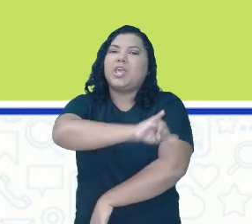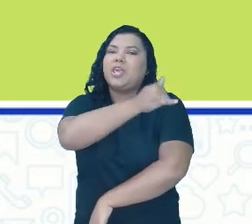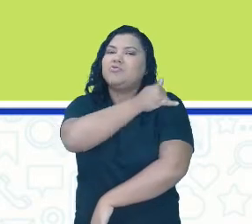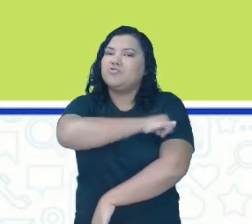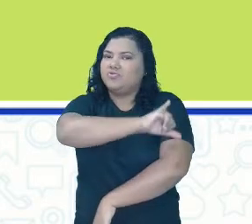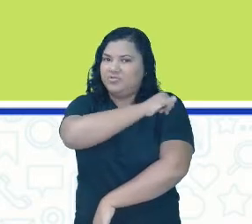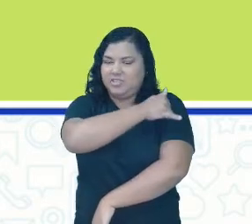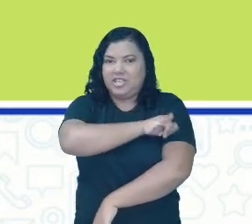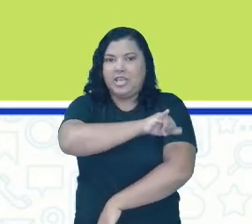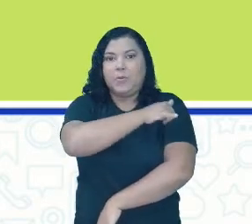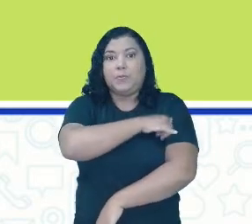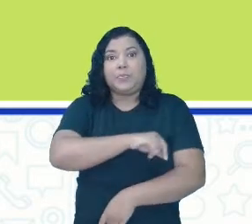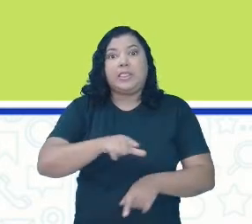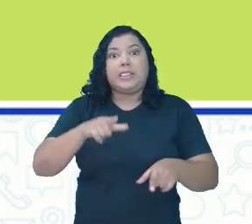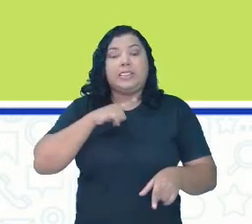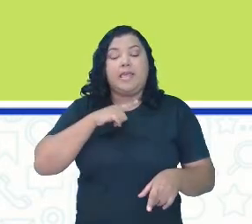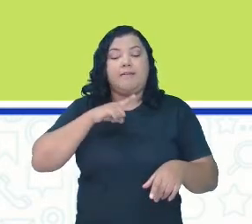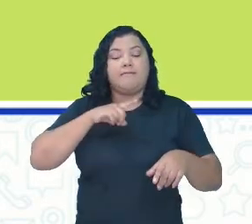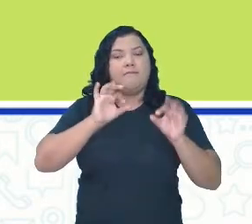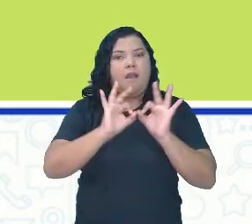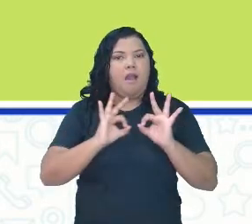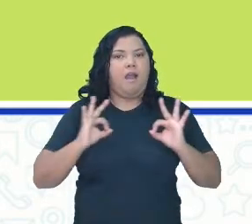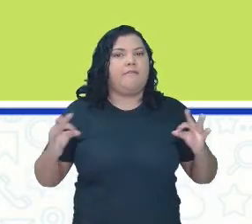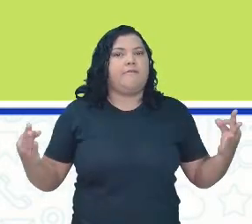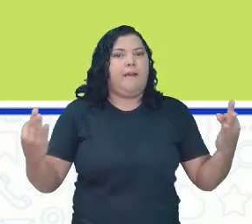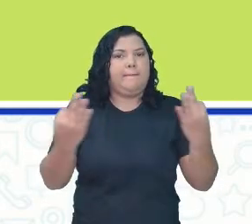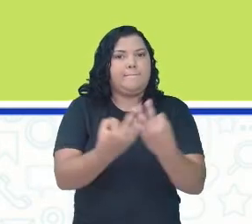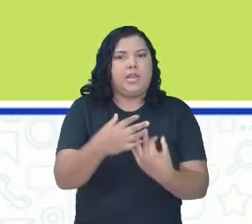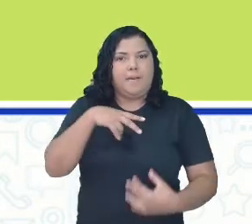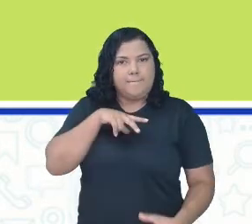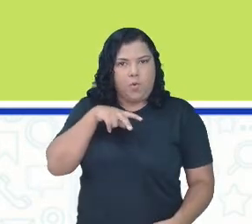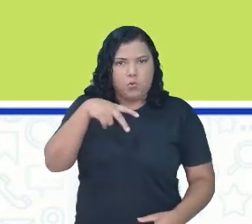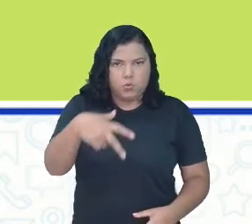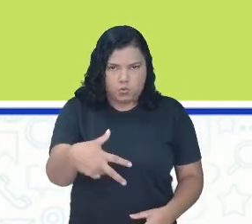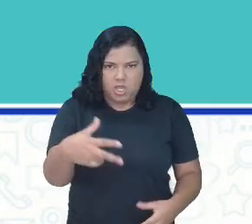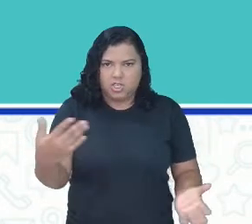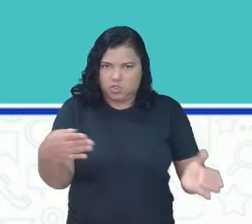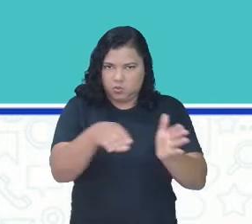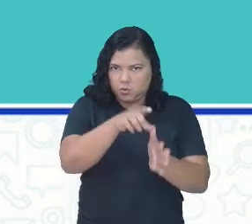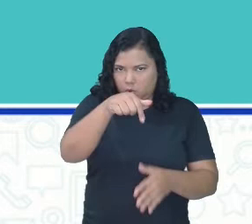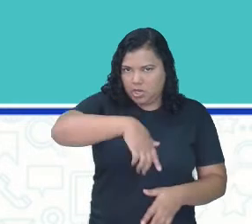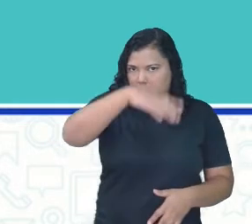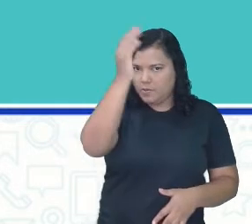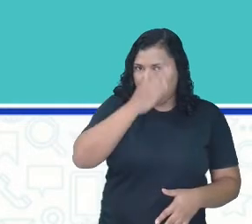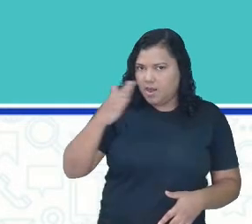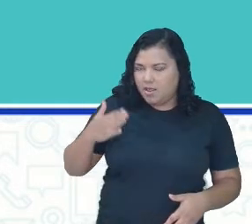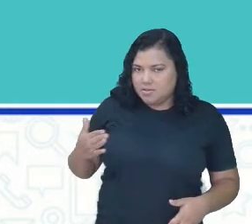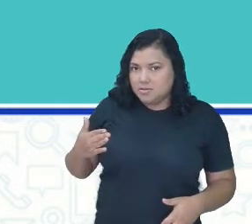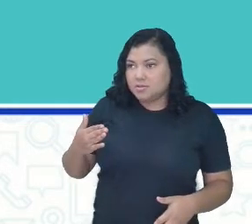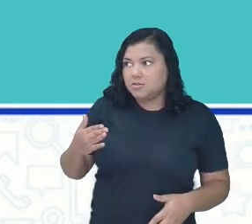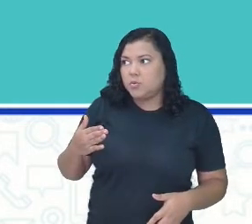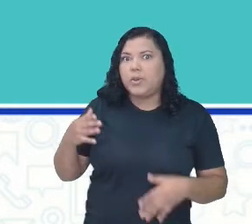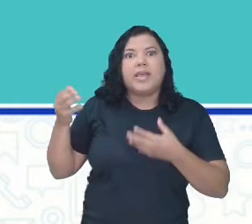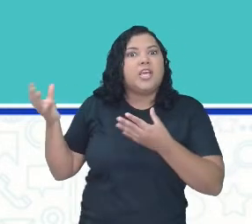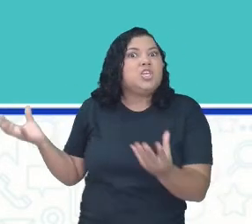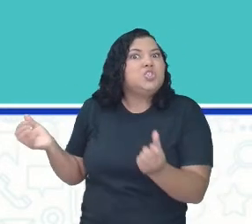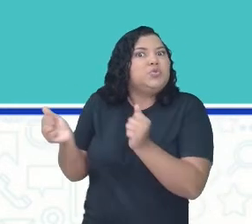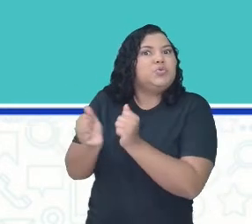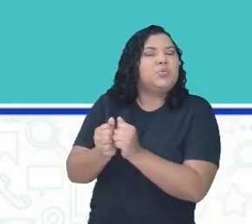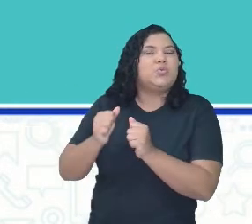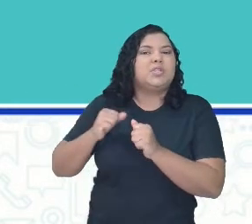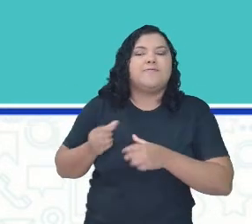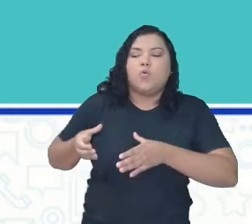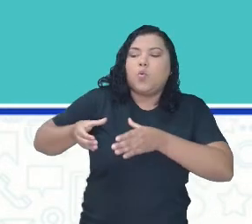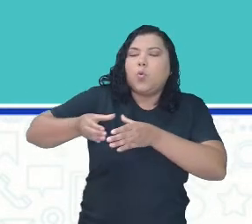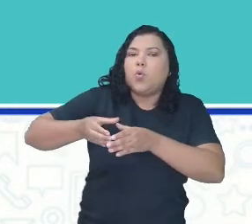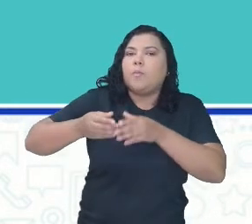trouxe junto uma imprensa? Pois é, chegou em 1908. Essa